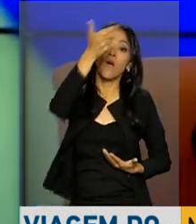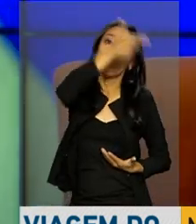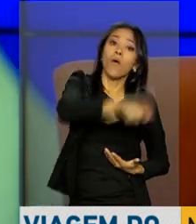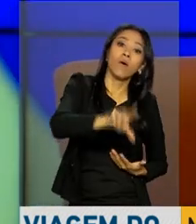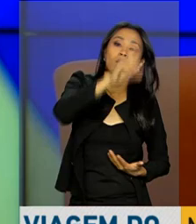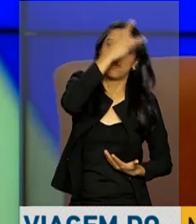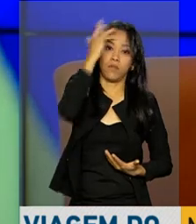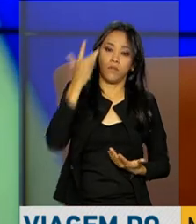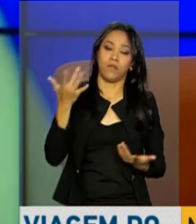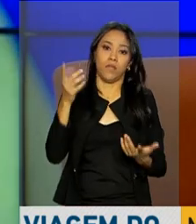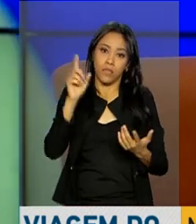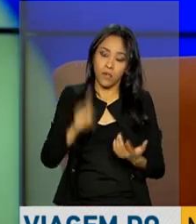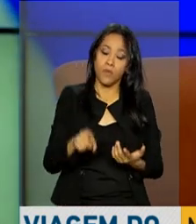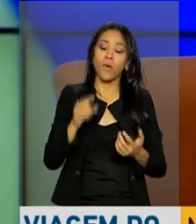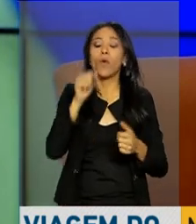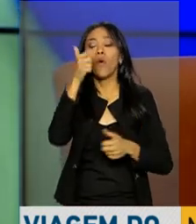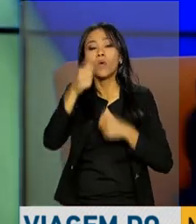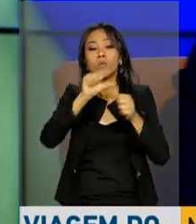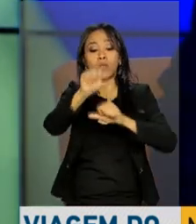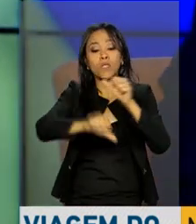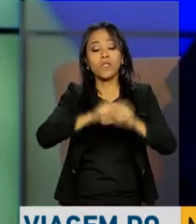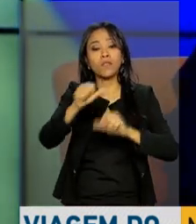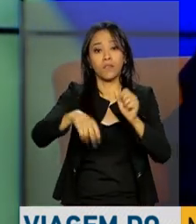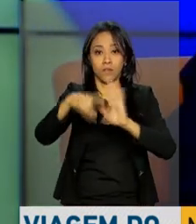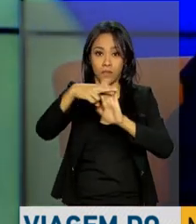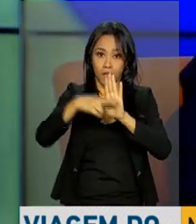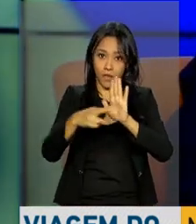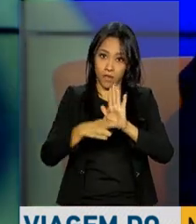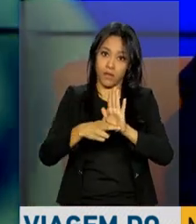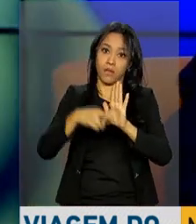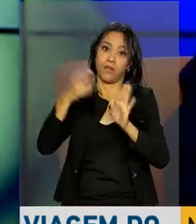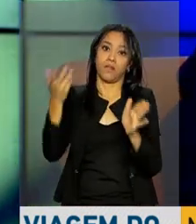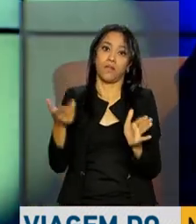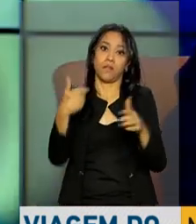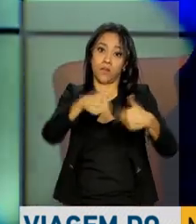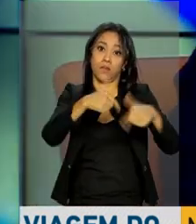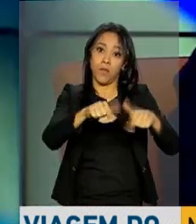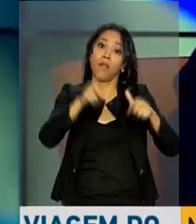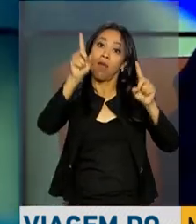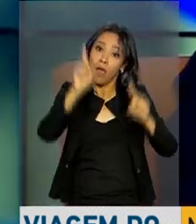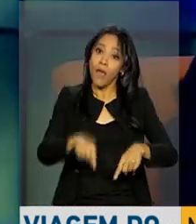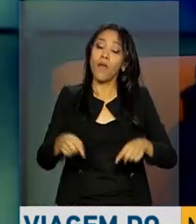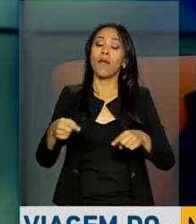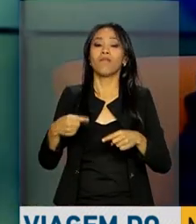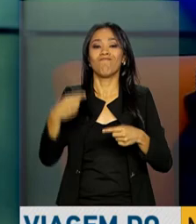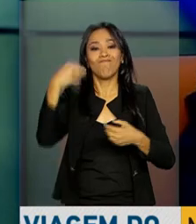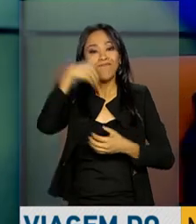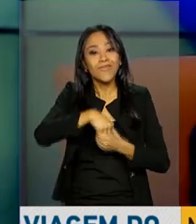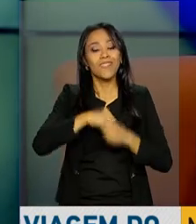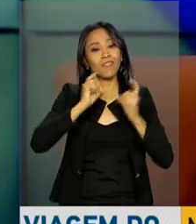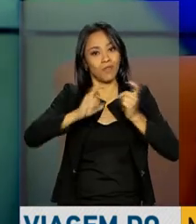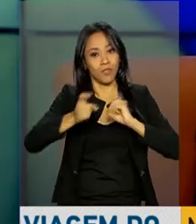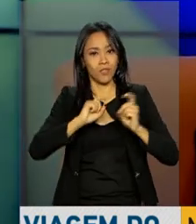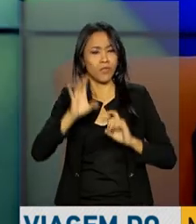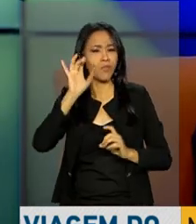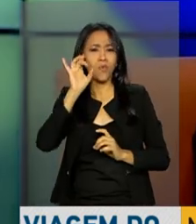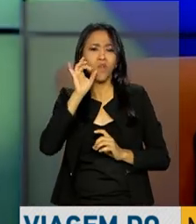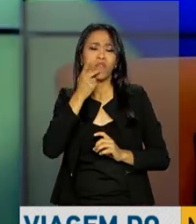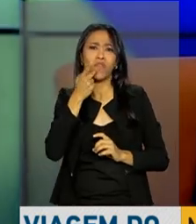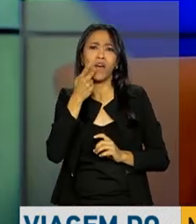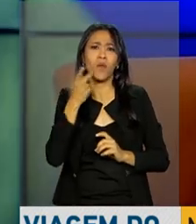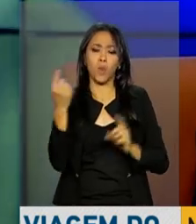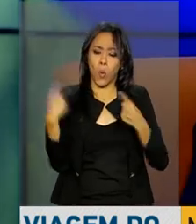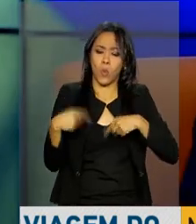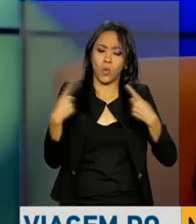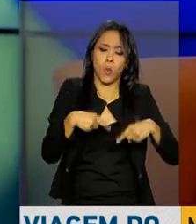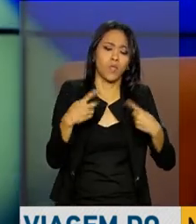A reforma trabalhista é uma questão de Estado. E é interessante, viu, Adler, você sabe que a oposição, não digo só no Brasil e não digo só na União,